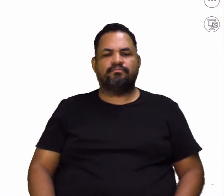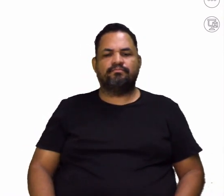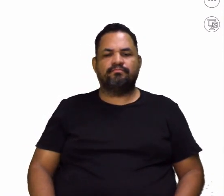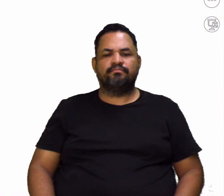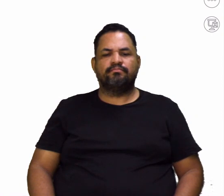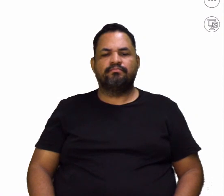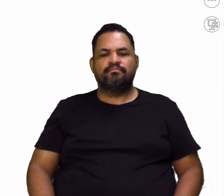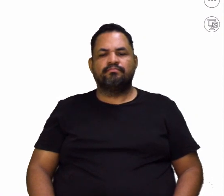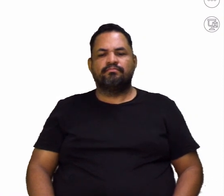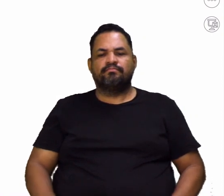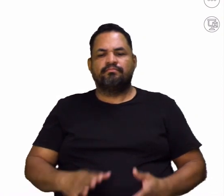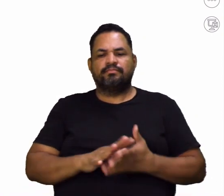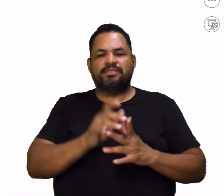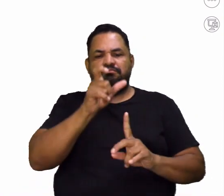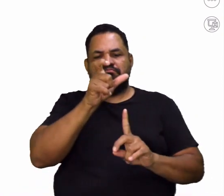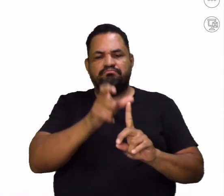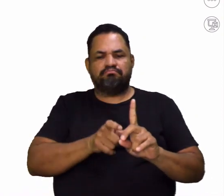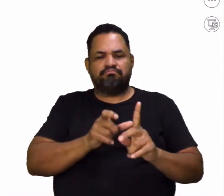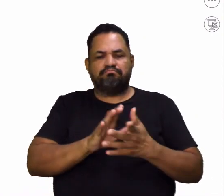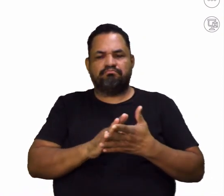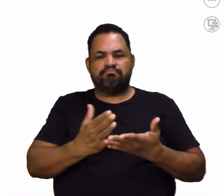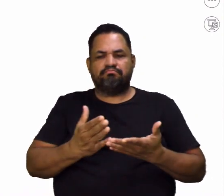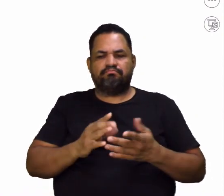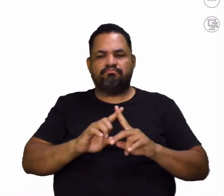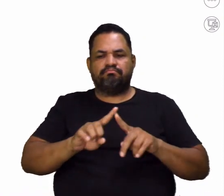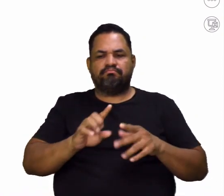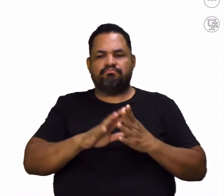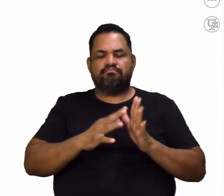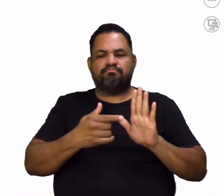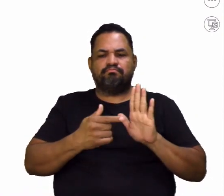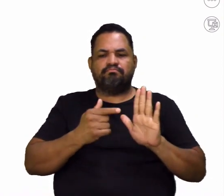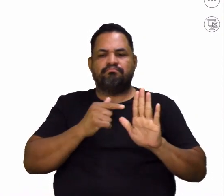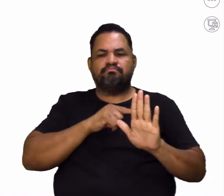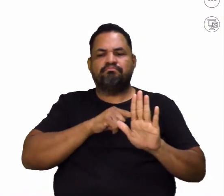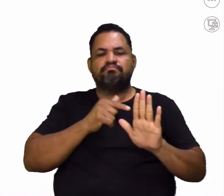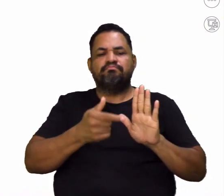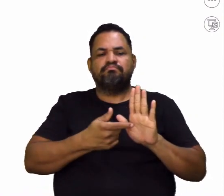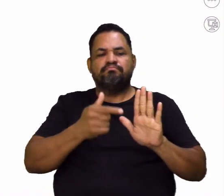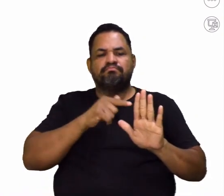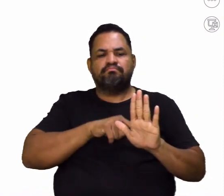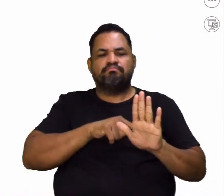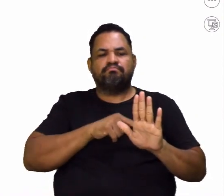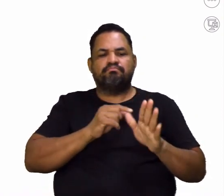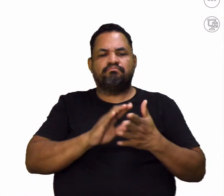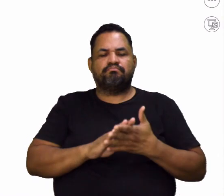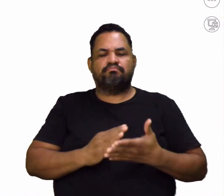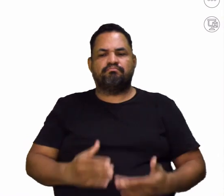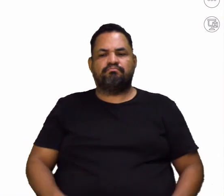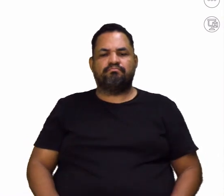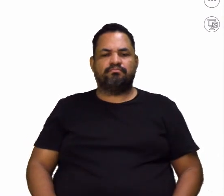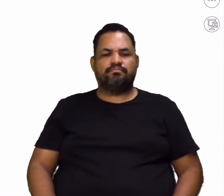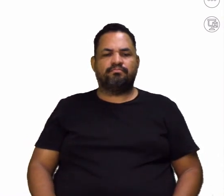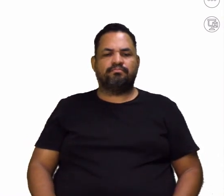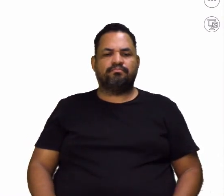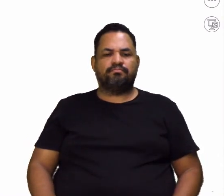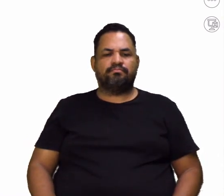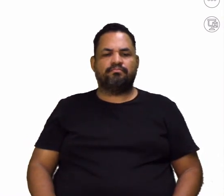impressões personalíssimas mais subjetivas que objetivas